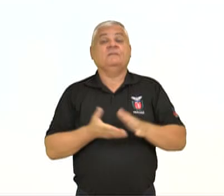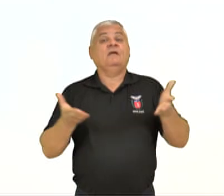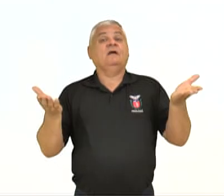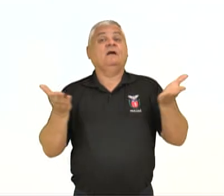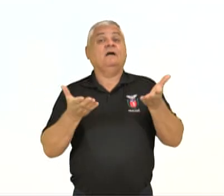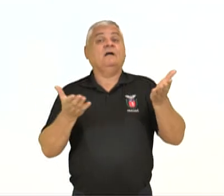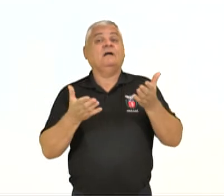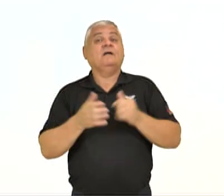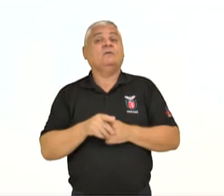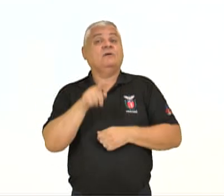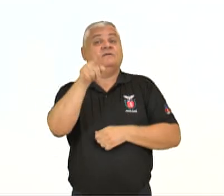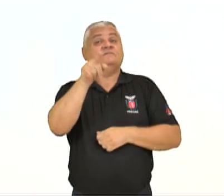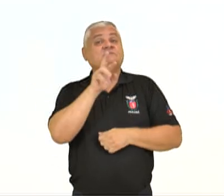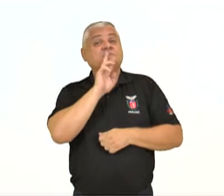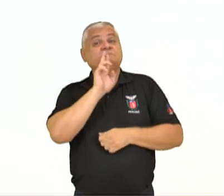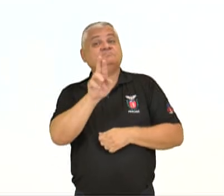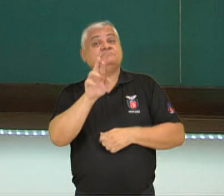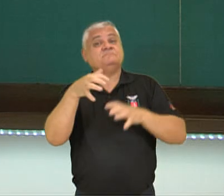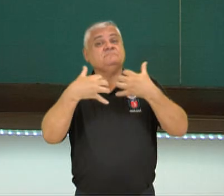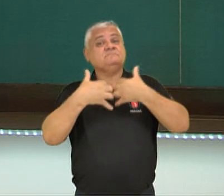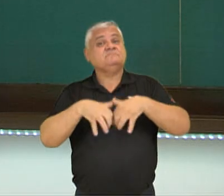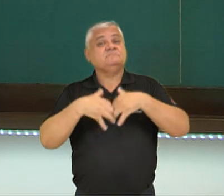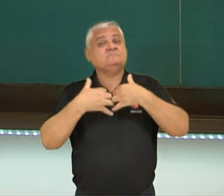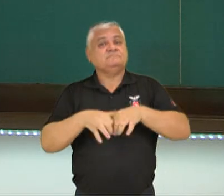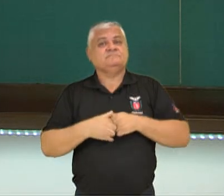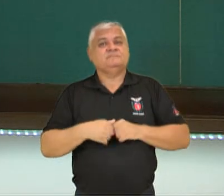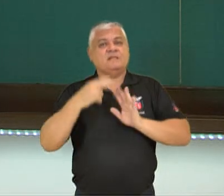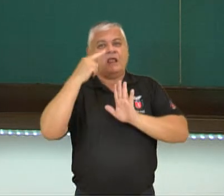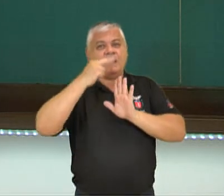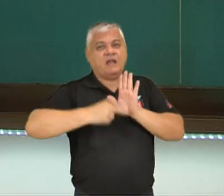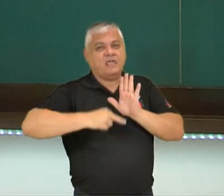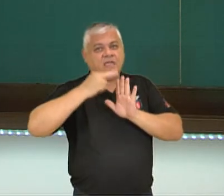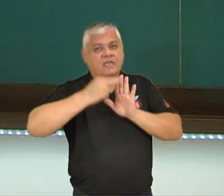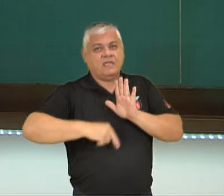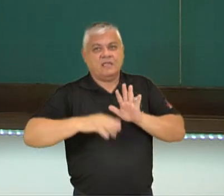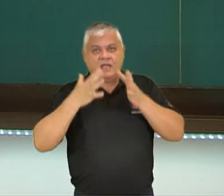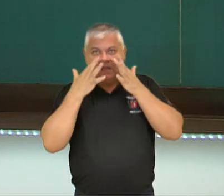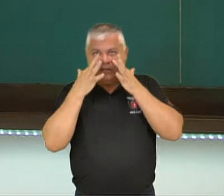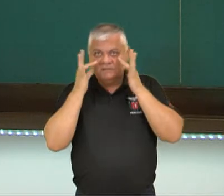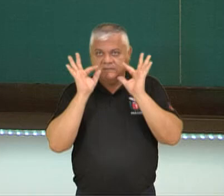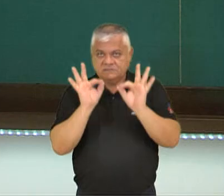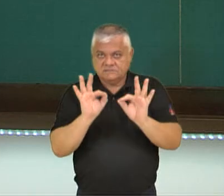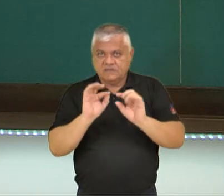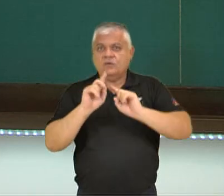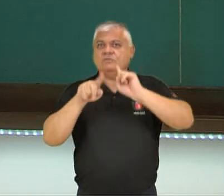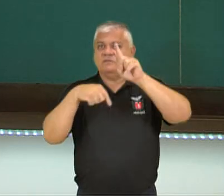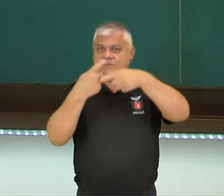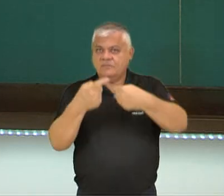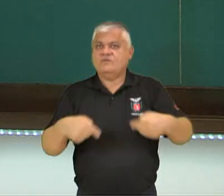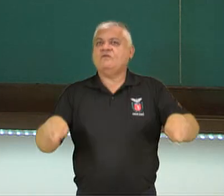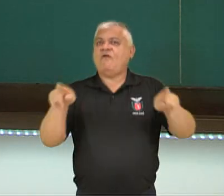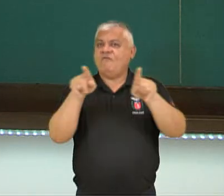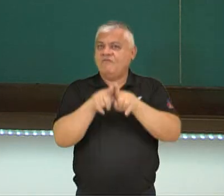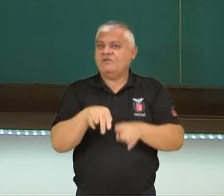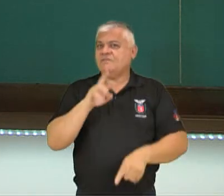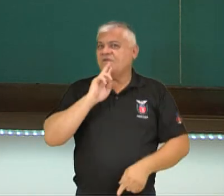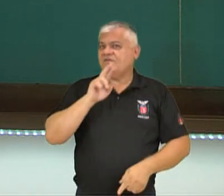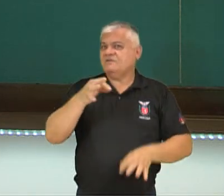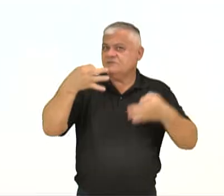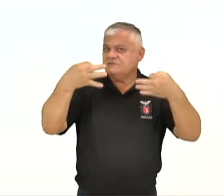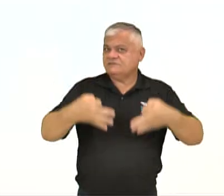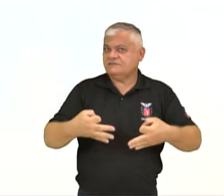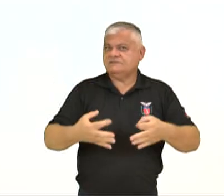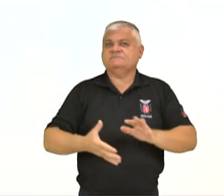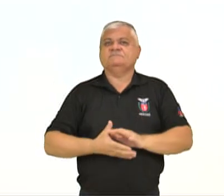Chegamos ao nosso quiz. Quero que vocês leiam com toda atenção o quiz e a gente já volta para ver qual é a resposta